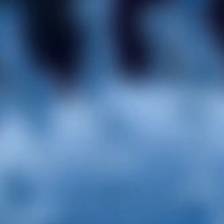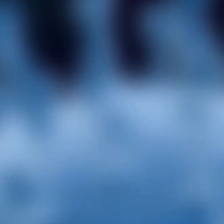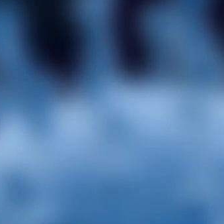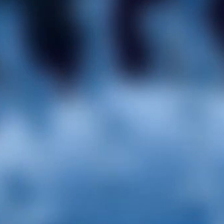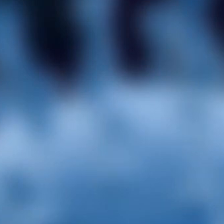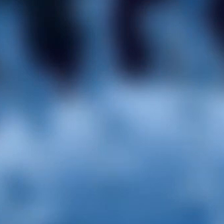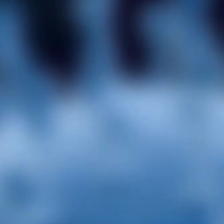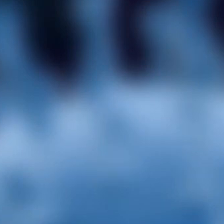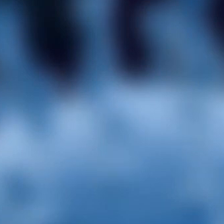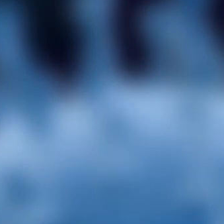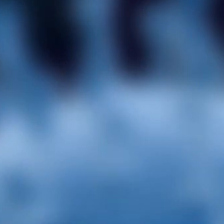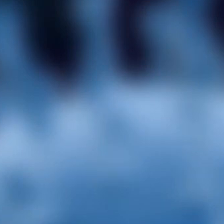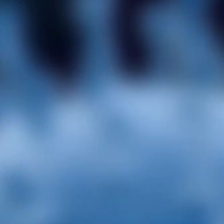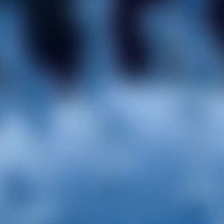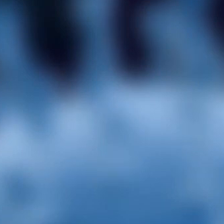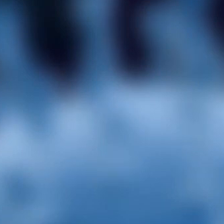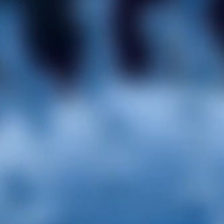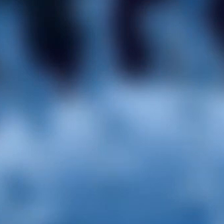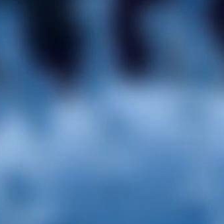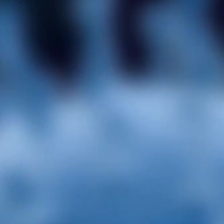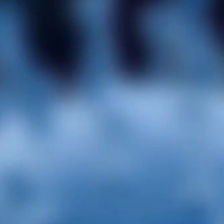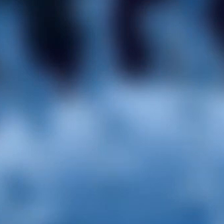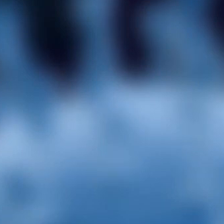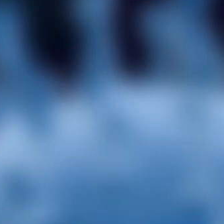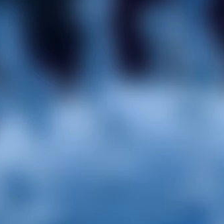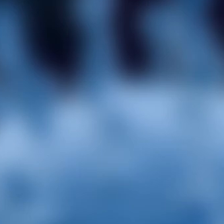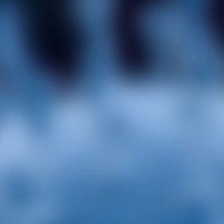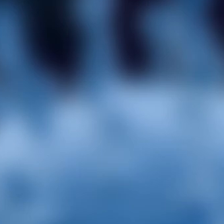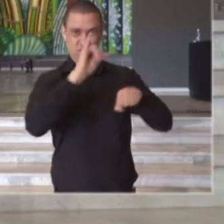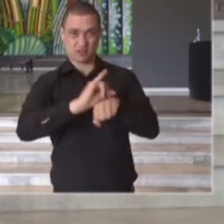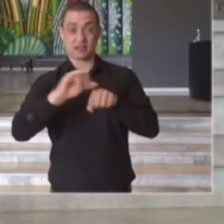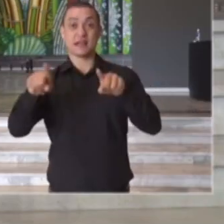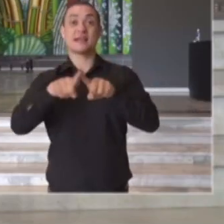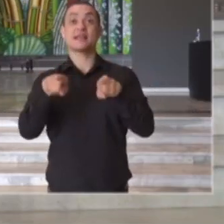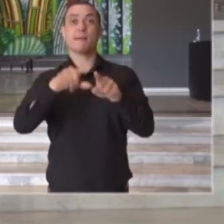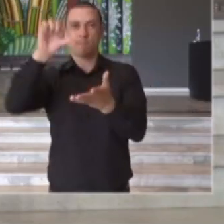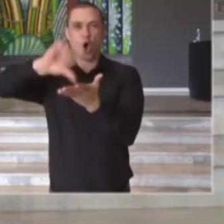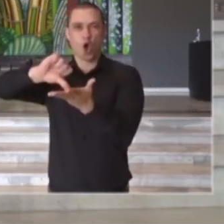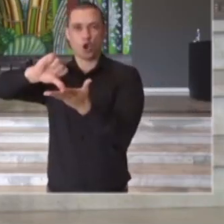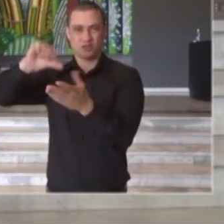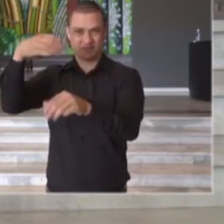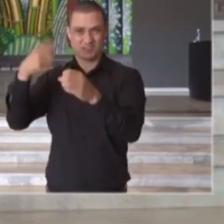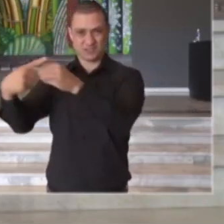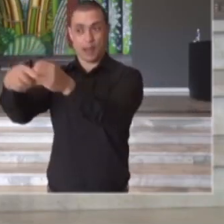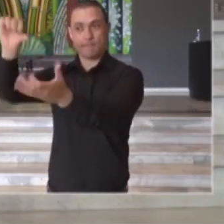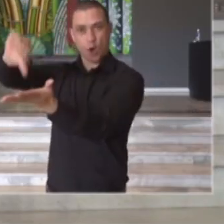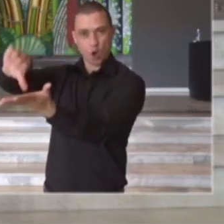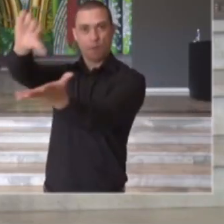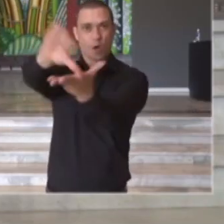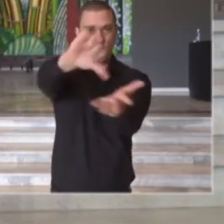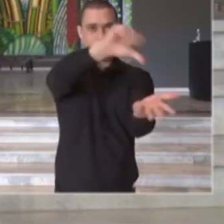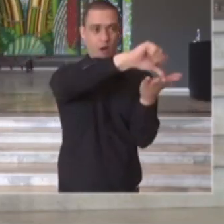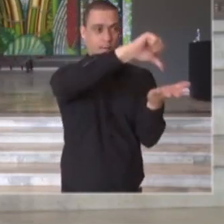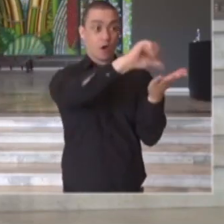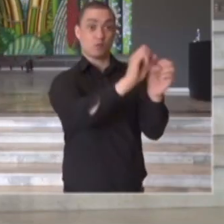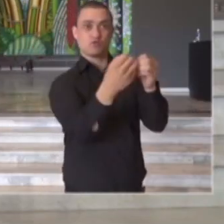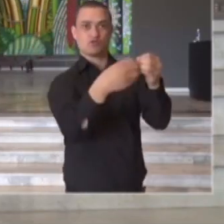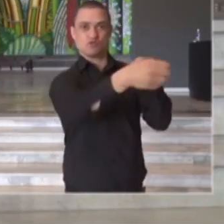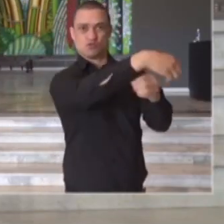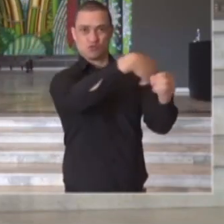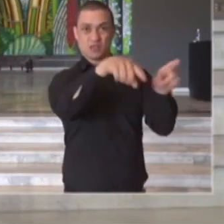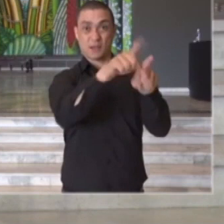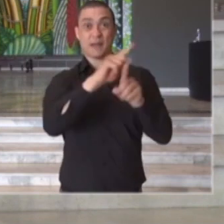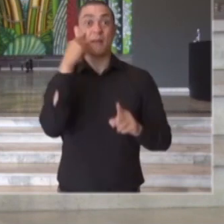são 2049 óbitos acréscimo de doze por cento segundo autoridades de saúde como não na